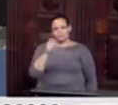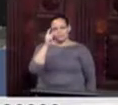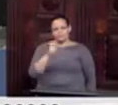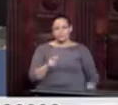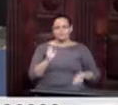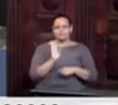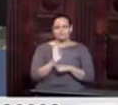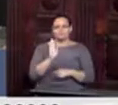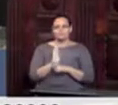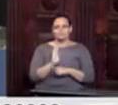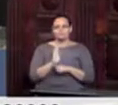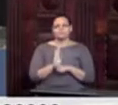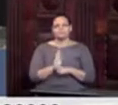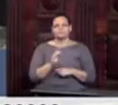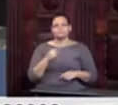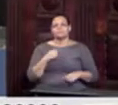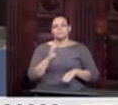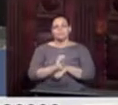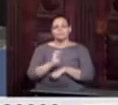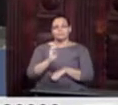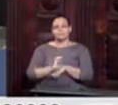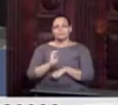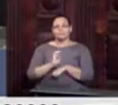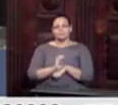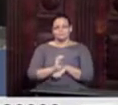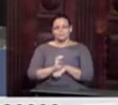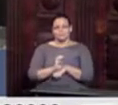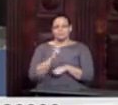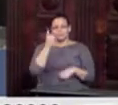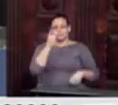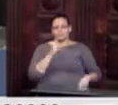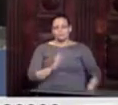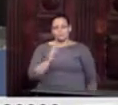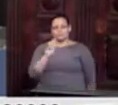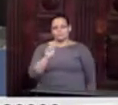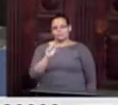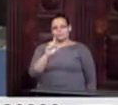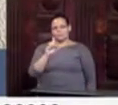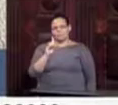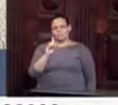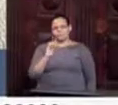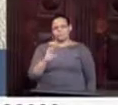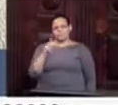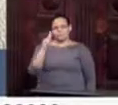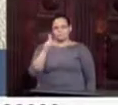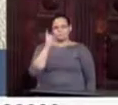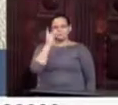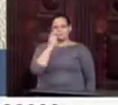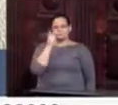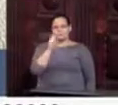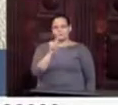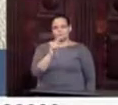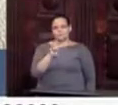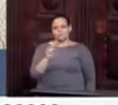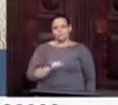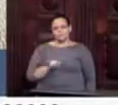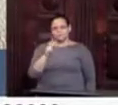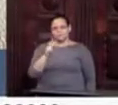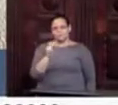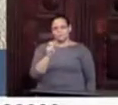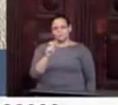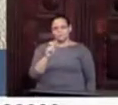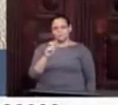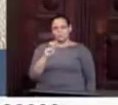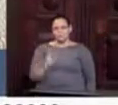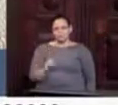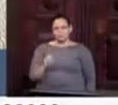defender os interesses do nosso Estado, apenas registrar esse fato. Deputado Valdec Carneiro. Só para lembrar que o deputado Luiz Paulo, na sua autocrítica, ao iniciar